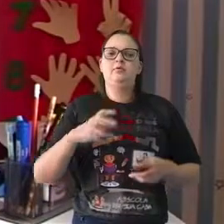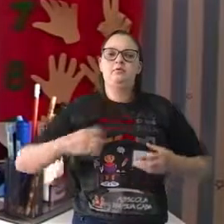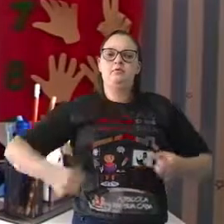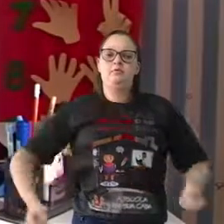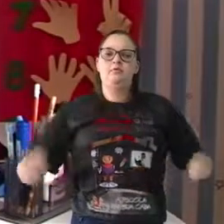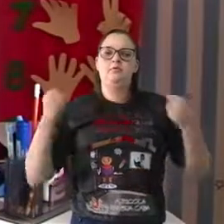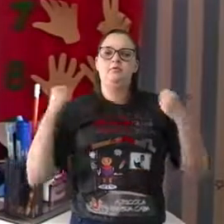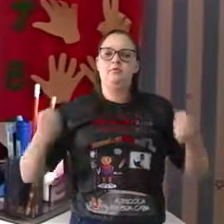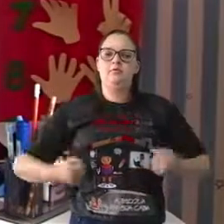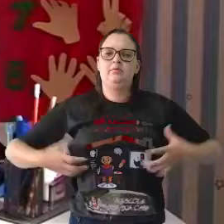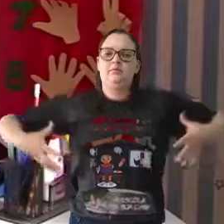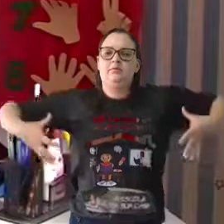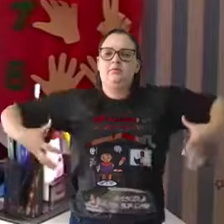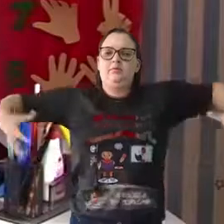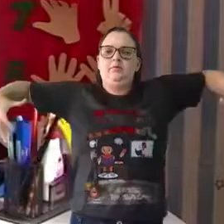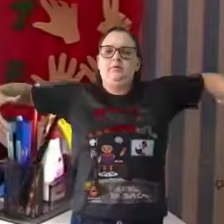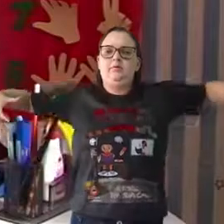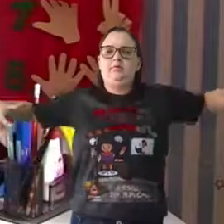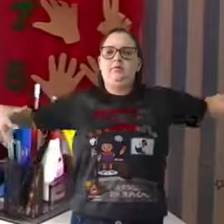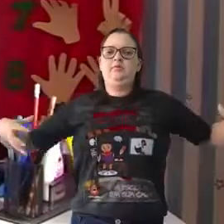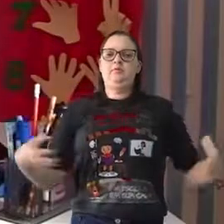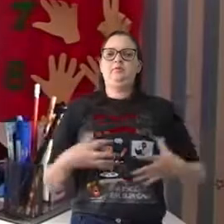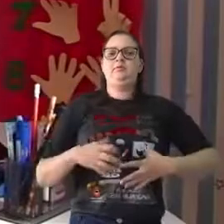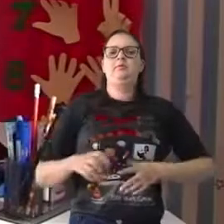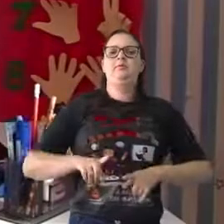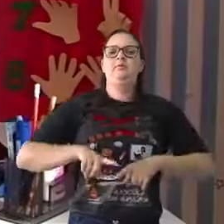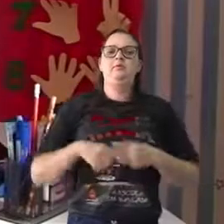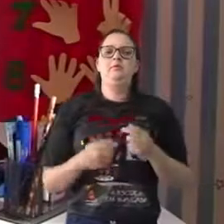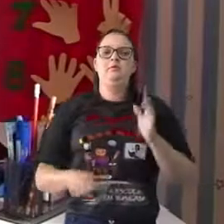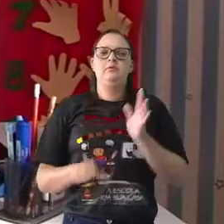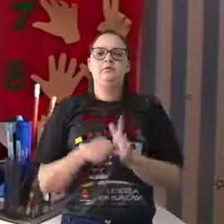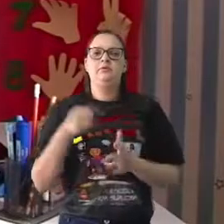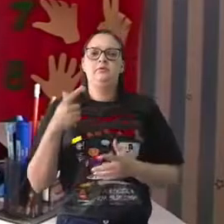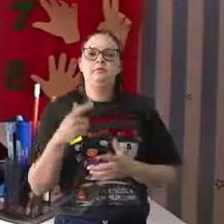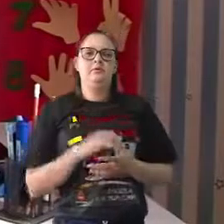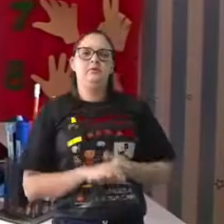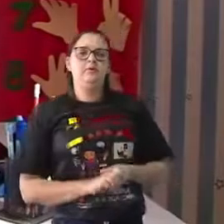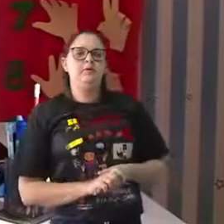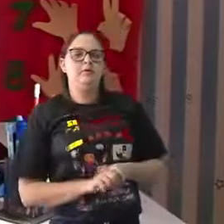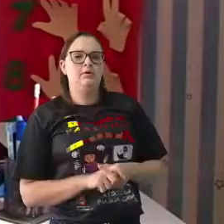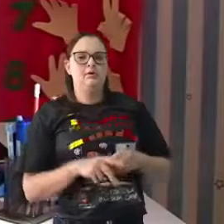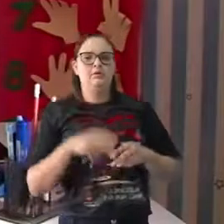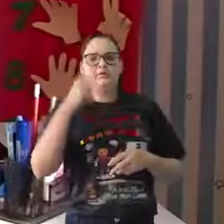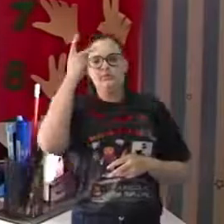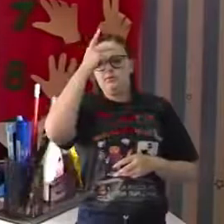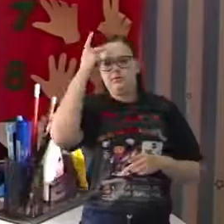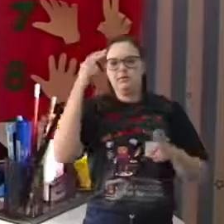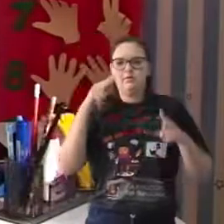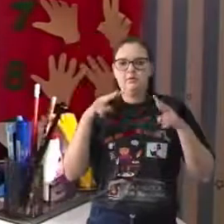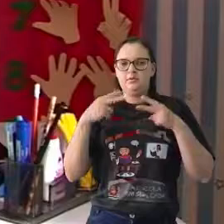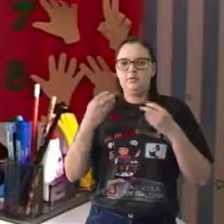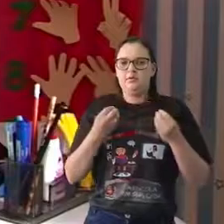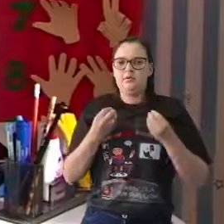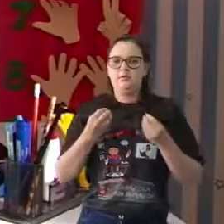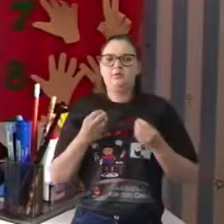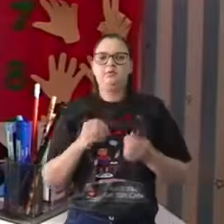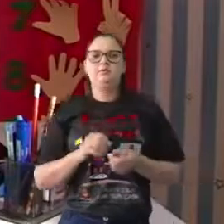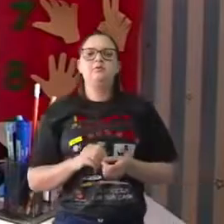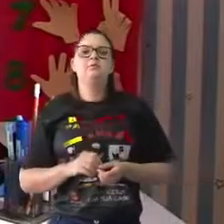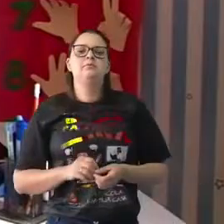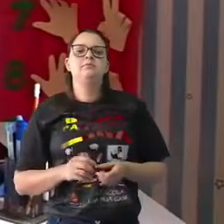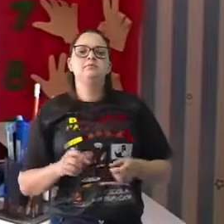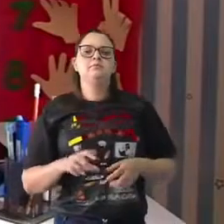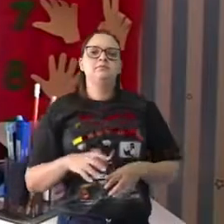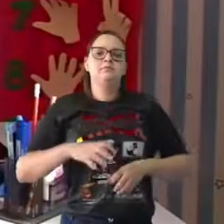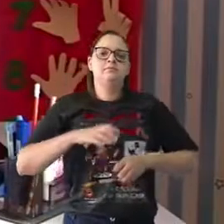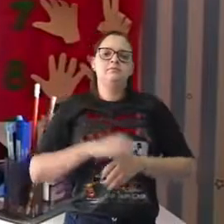faz com que os músculos cresçam. Mas um primeiro sinal que você percebe em pessoas que utilizam esse tipo de hormônio para ganhar